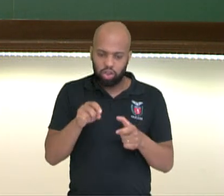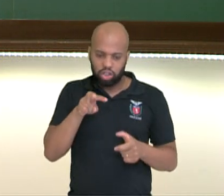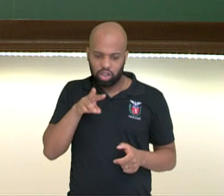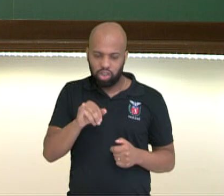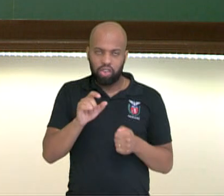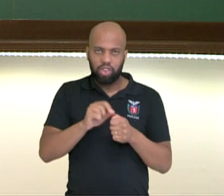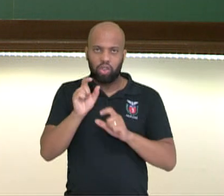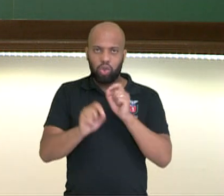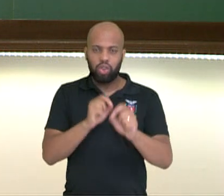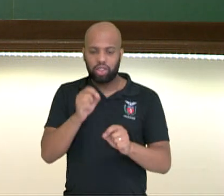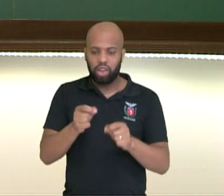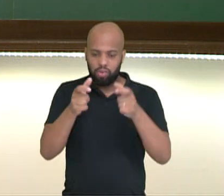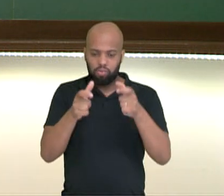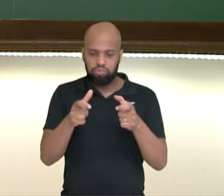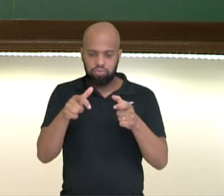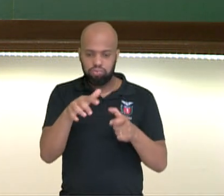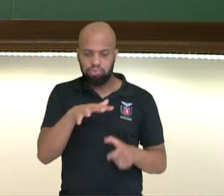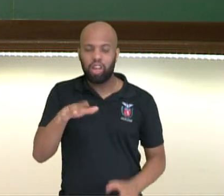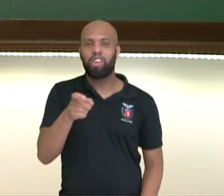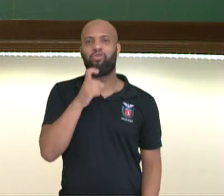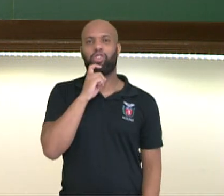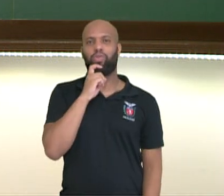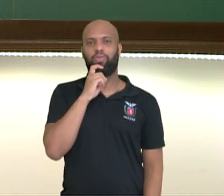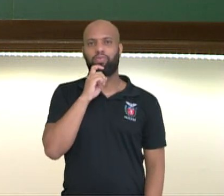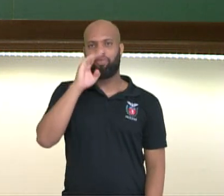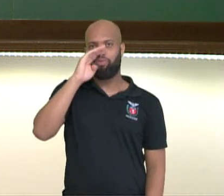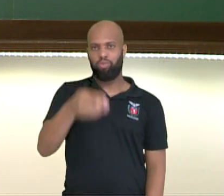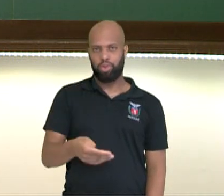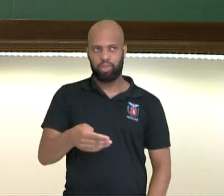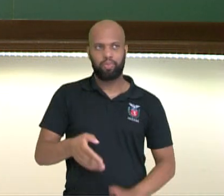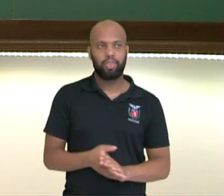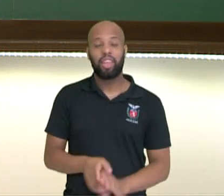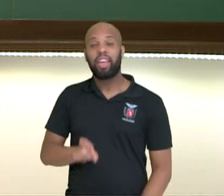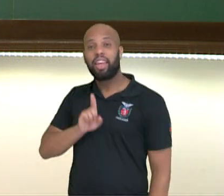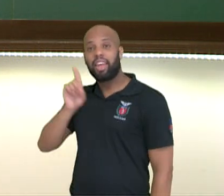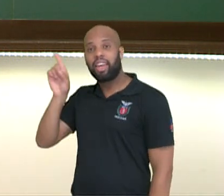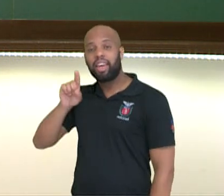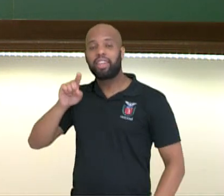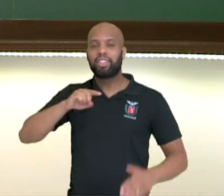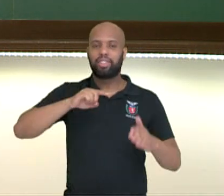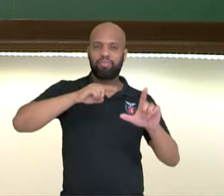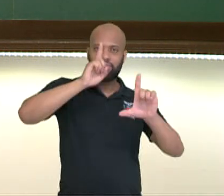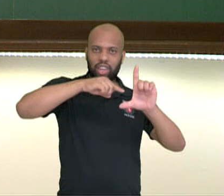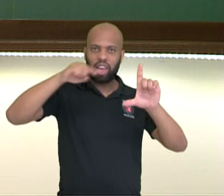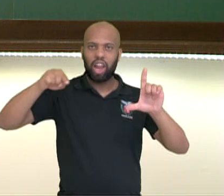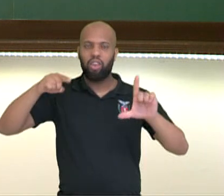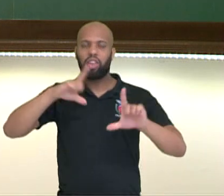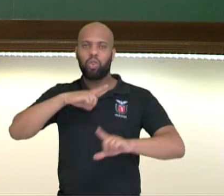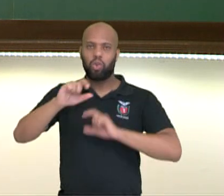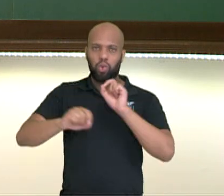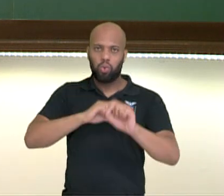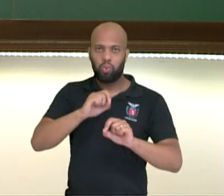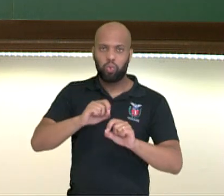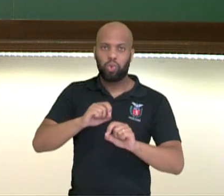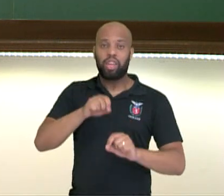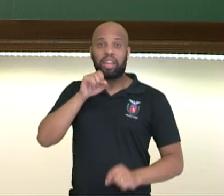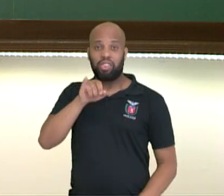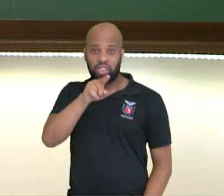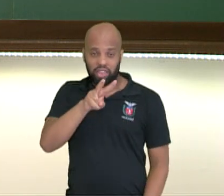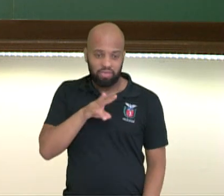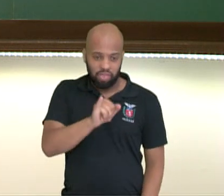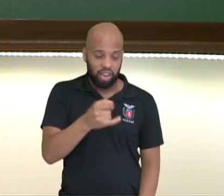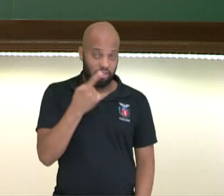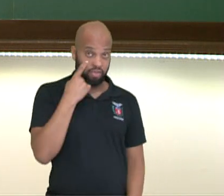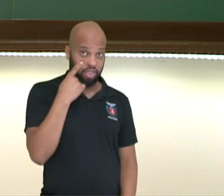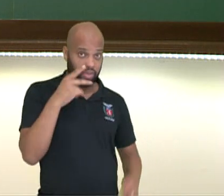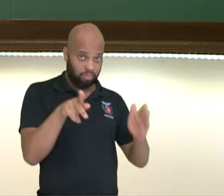gráfico que mostra um estudo em laboratório que a gente faz, né? Leva lá o material para o laboratório, aquece ele, acompanha a